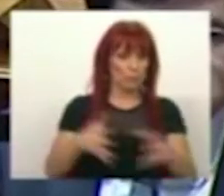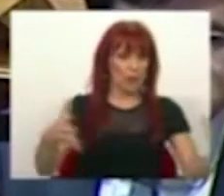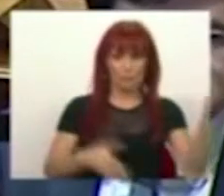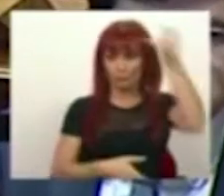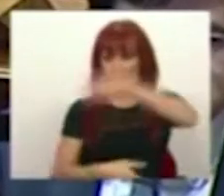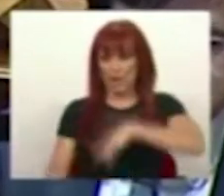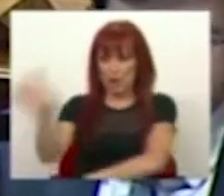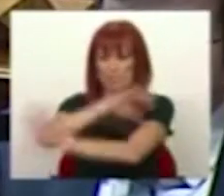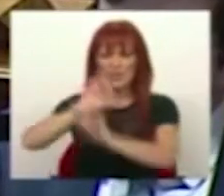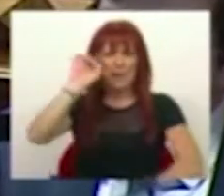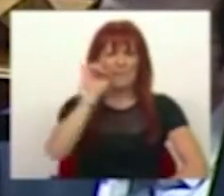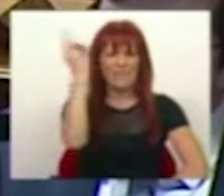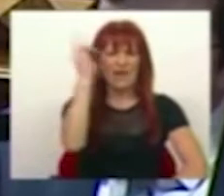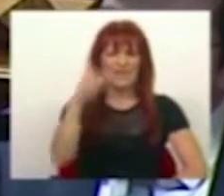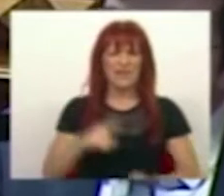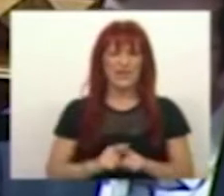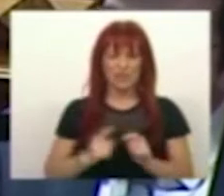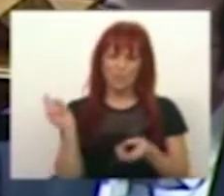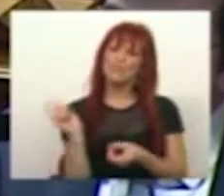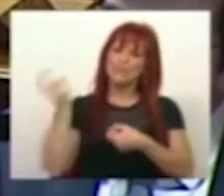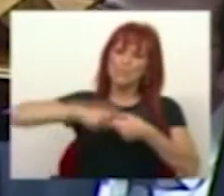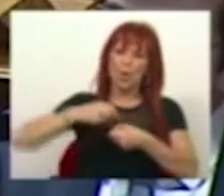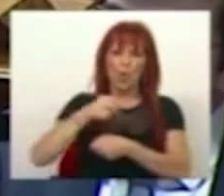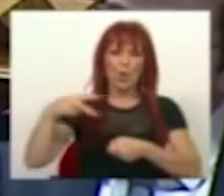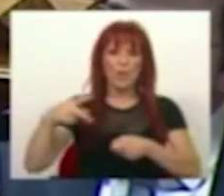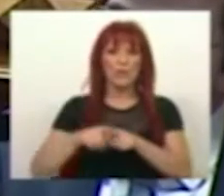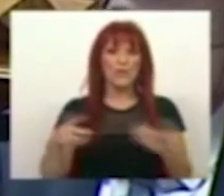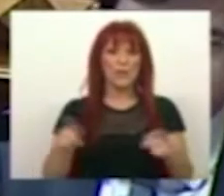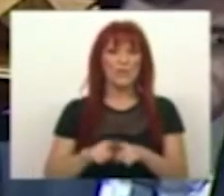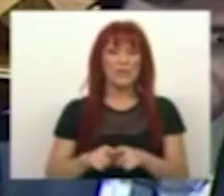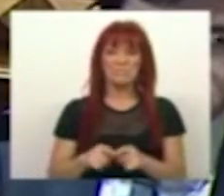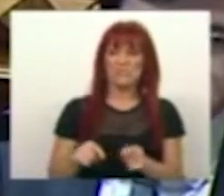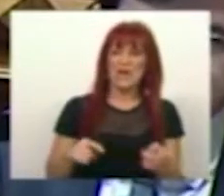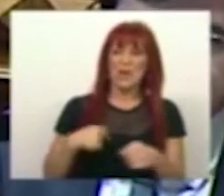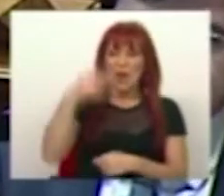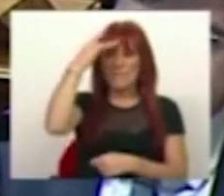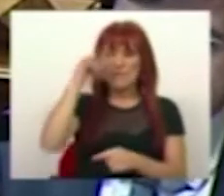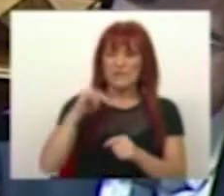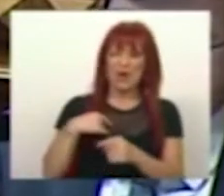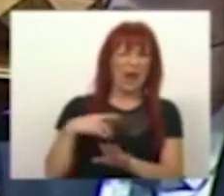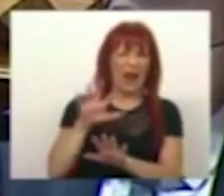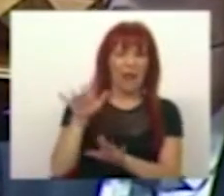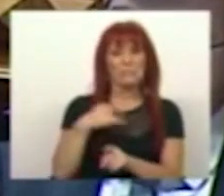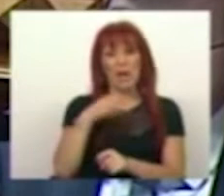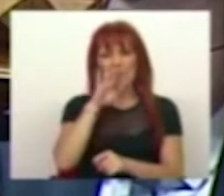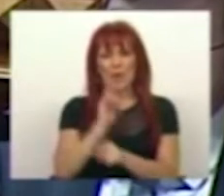Europa pela primeira vez desde que aderimos ao euro. E o que parecia improvável tornou-se agora